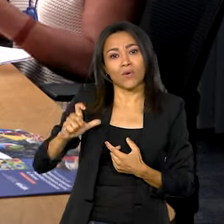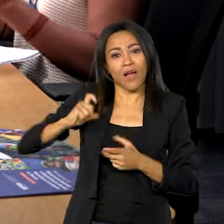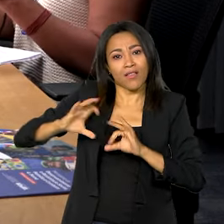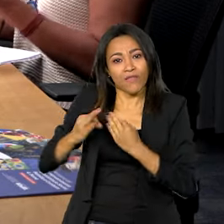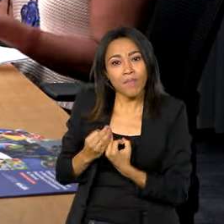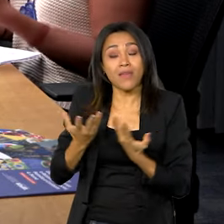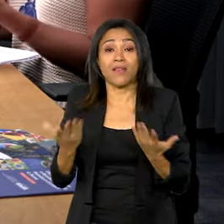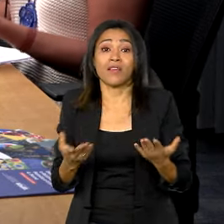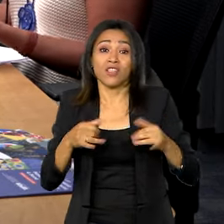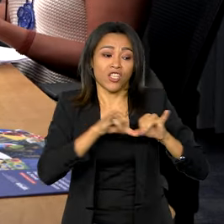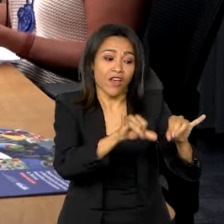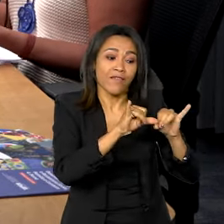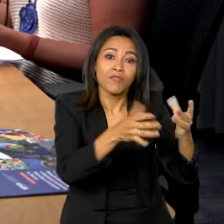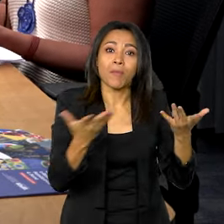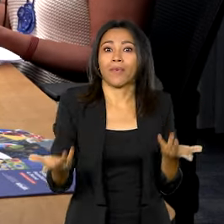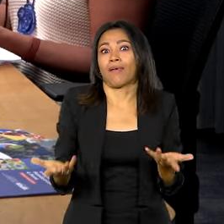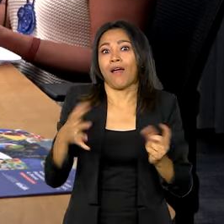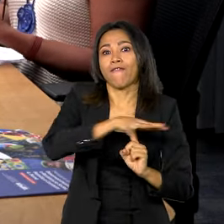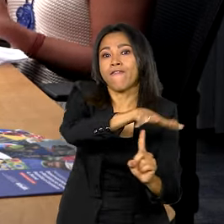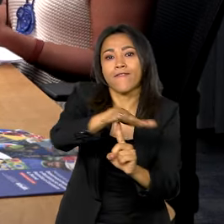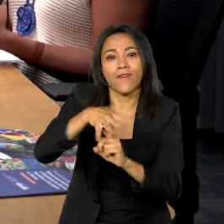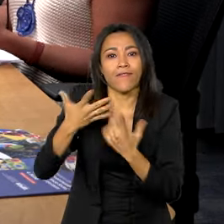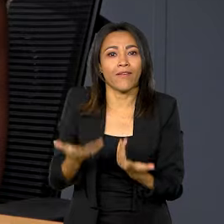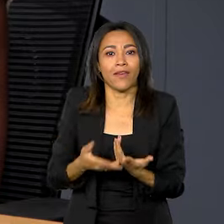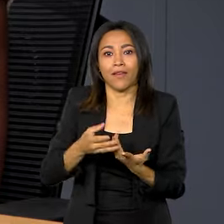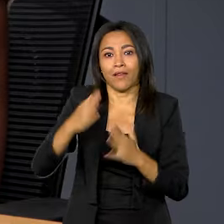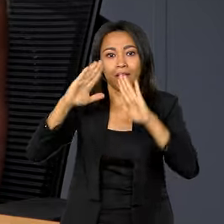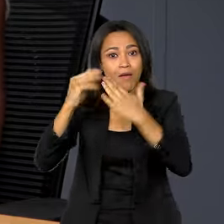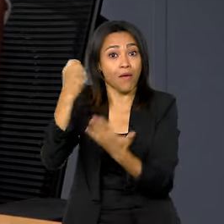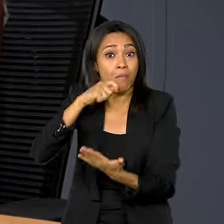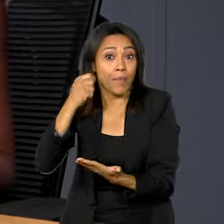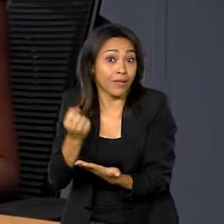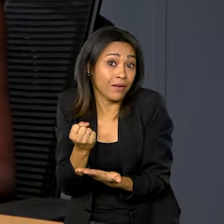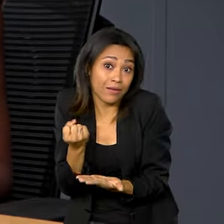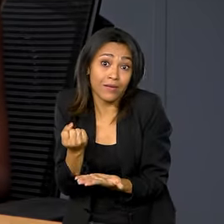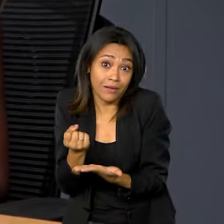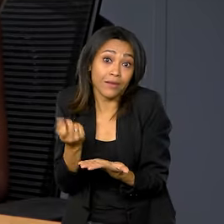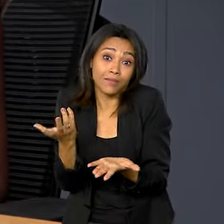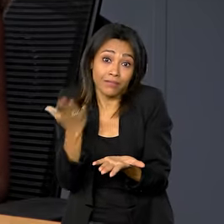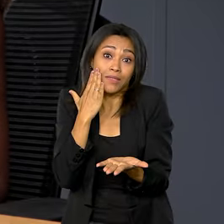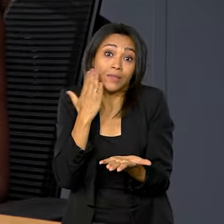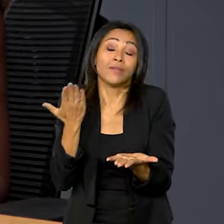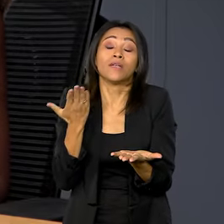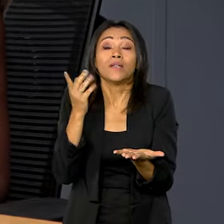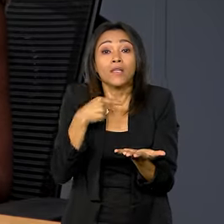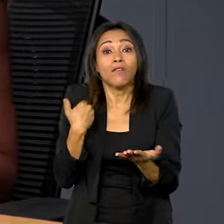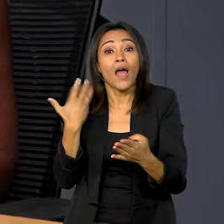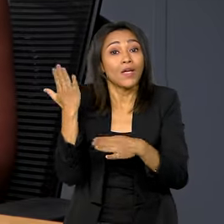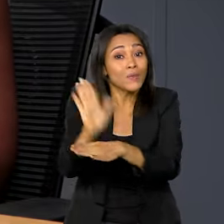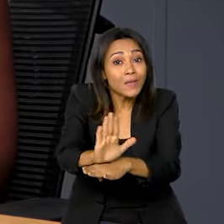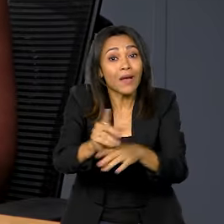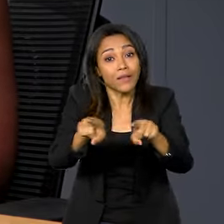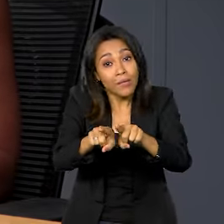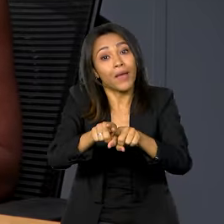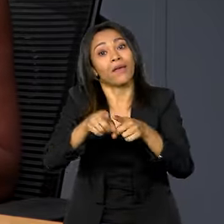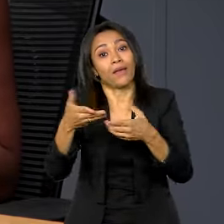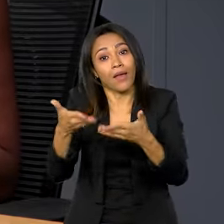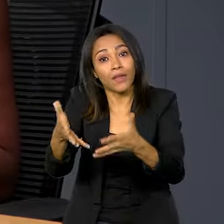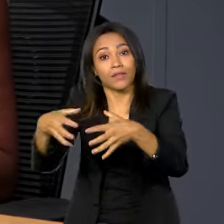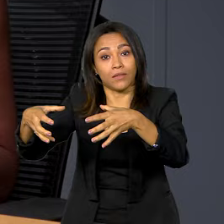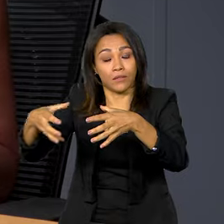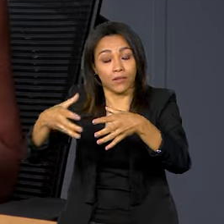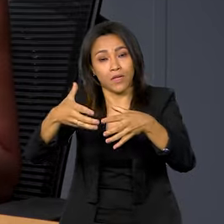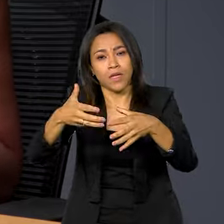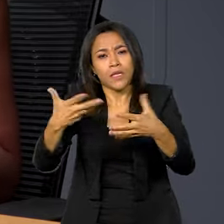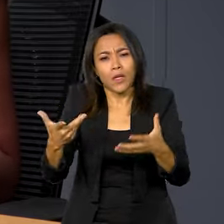padaria ela eles também geram empregos a um uma população que não é a população beneficiária então o bolsa família ele é